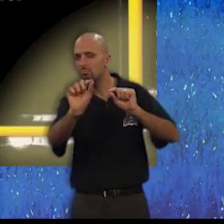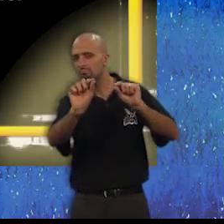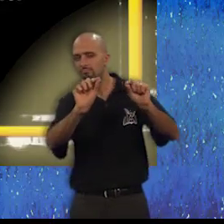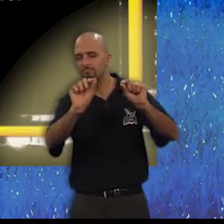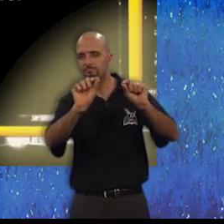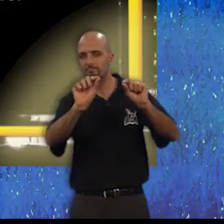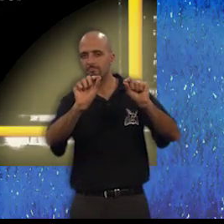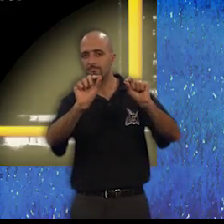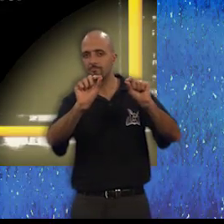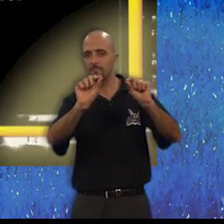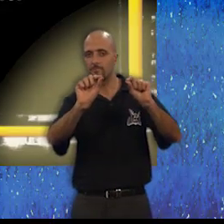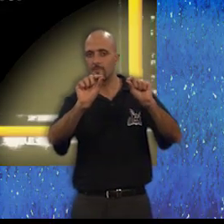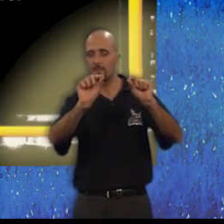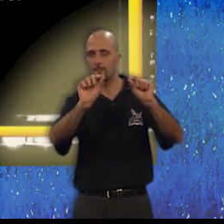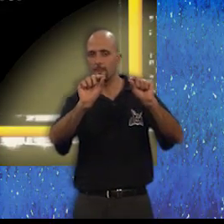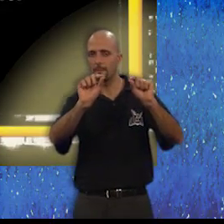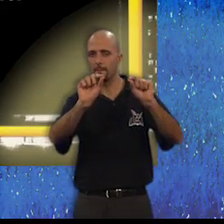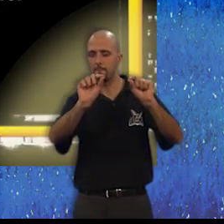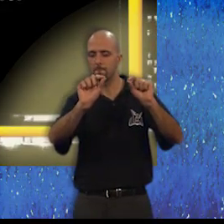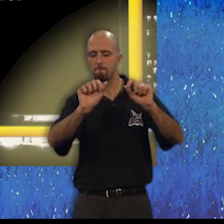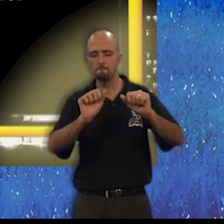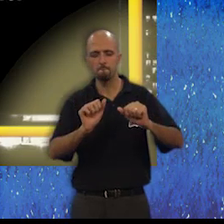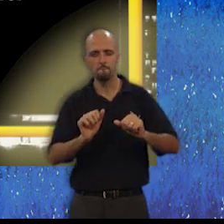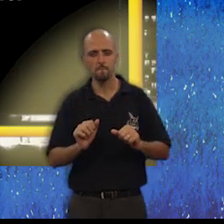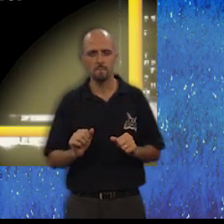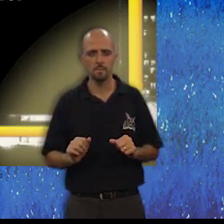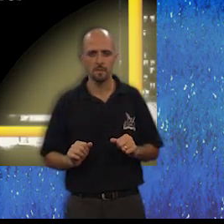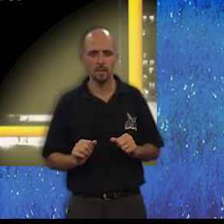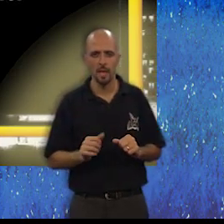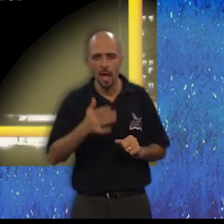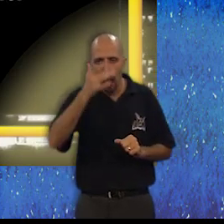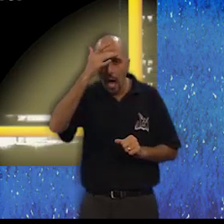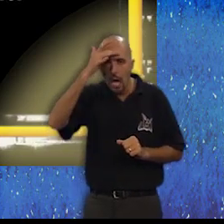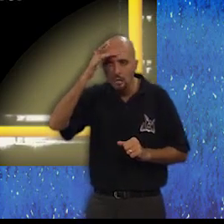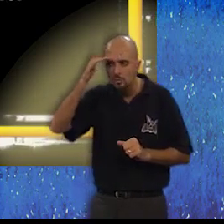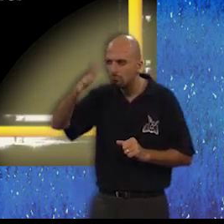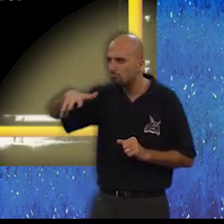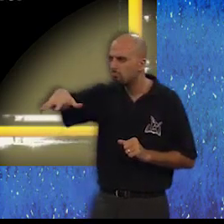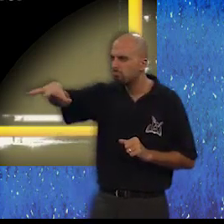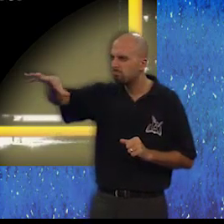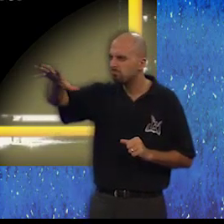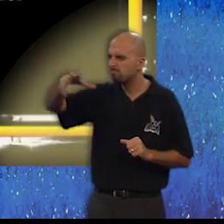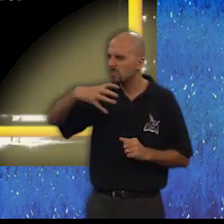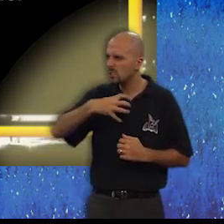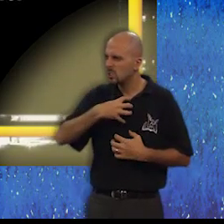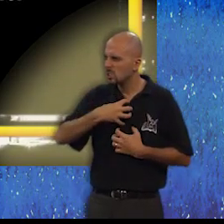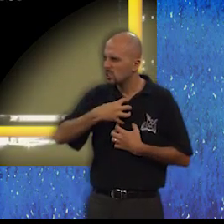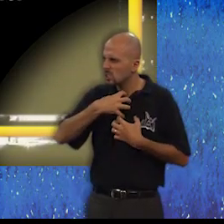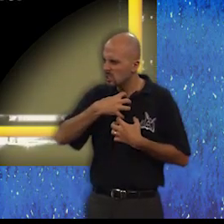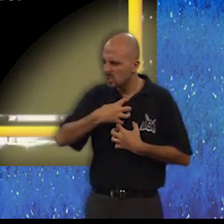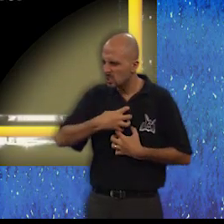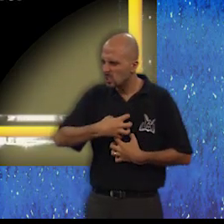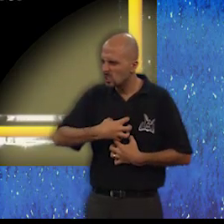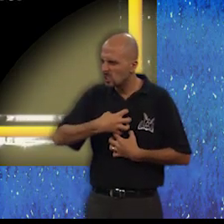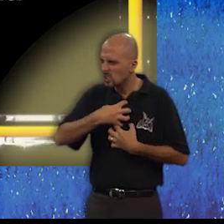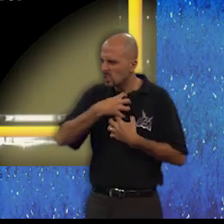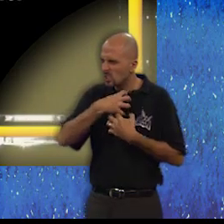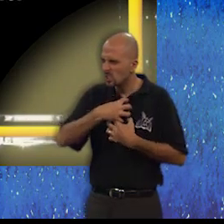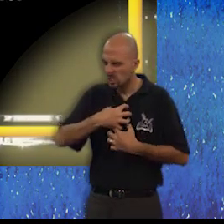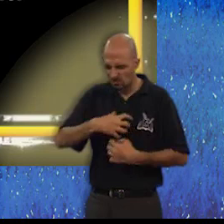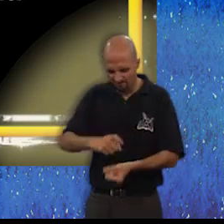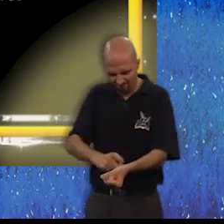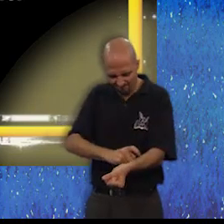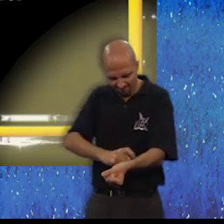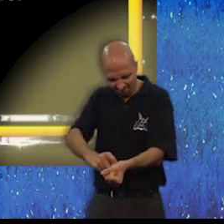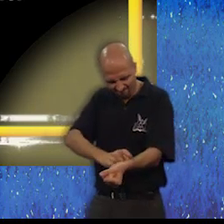diz. Ouvindo eles isto, enfureciam-se no seu coração e rilhavam os